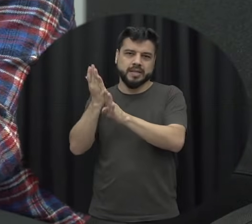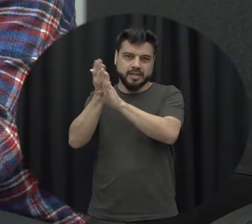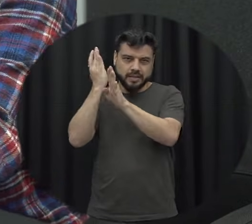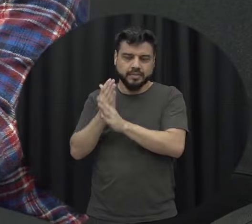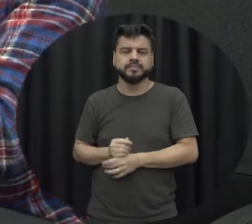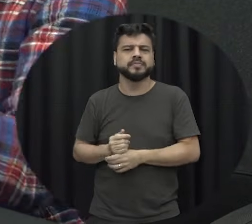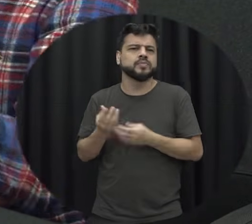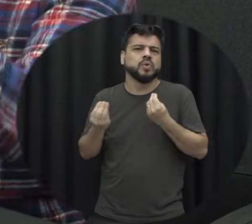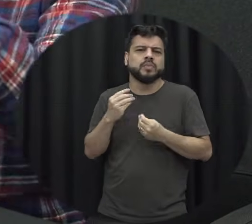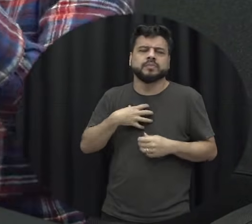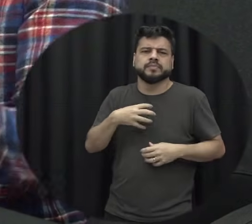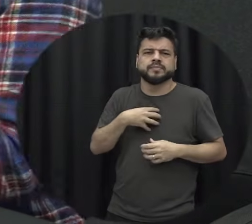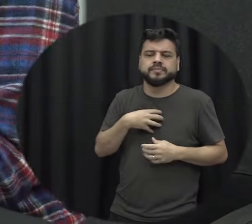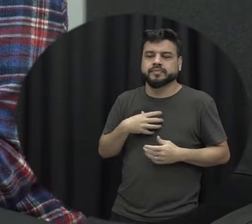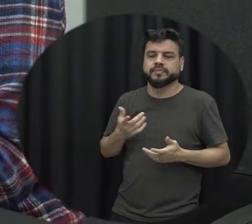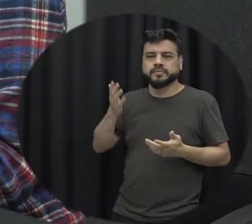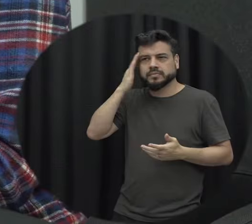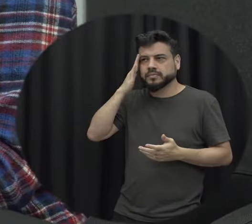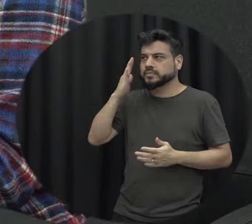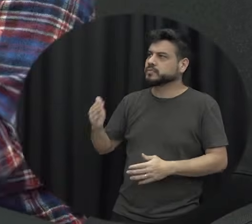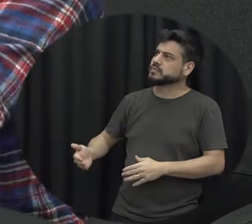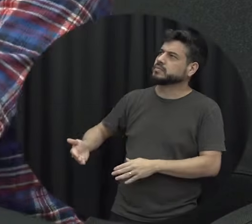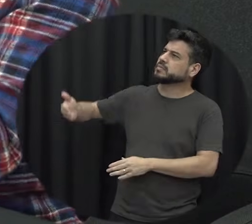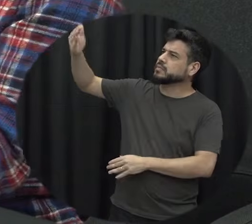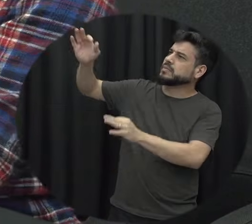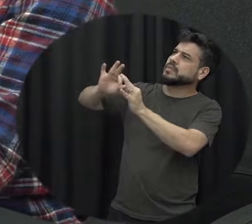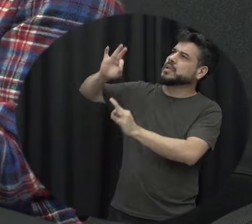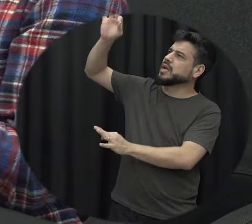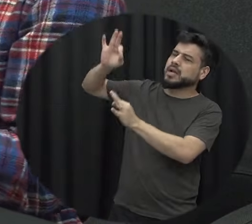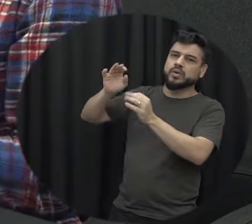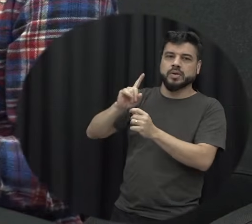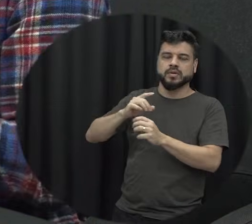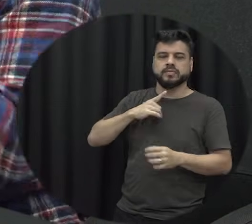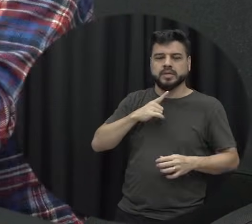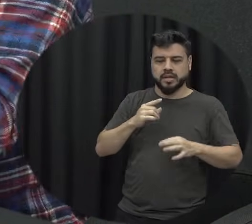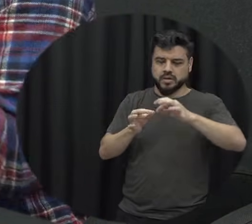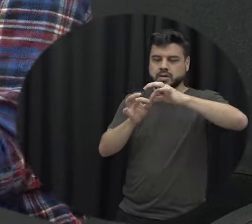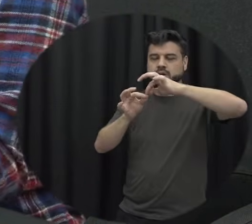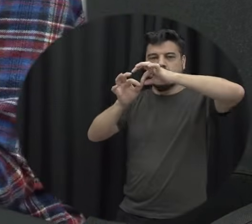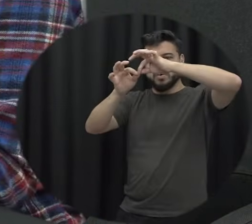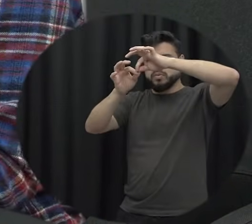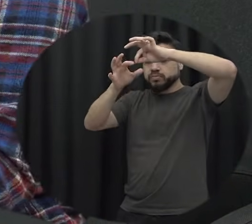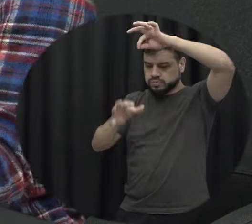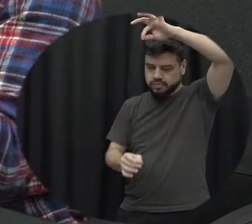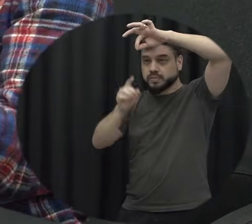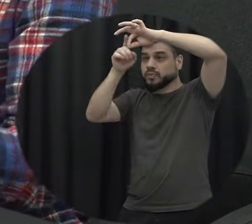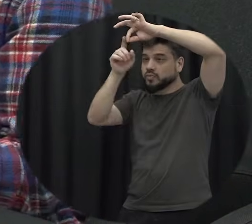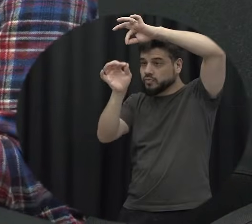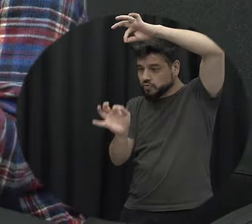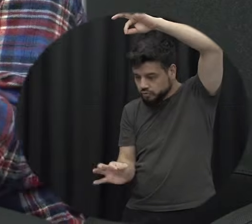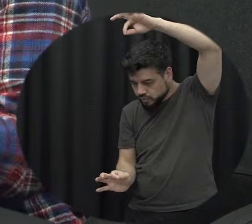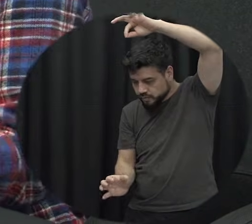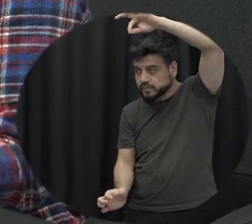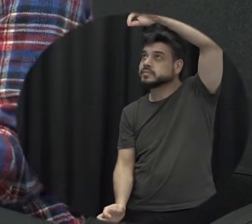para saber se uma parede está reta ou não? Ele usa um prumo, né? Quer dizer, aquilo, por mais que talvez um